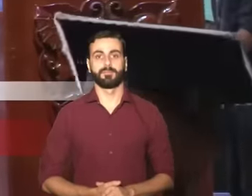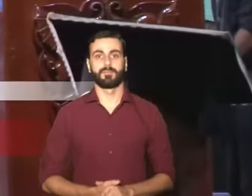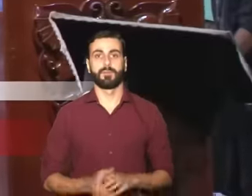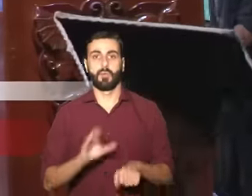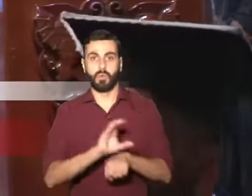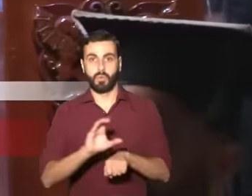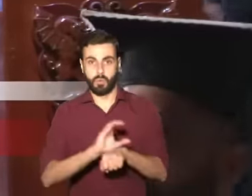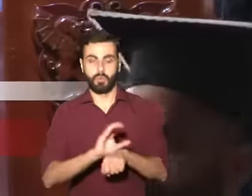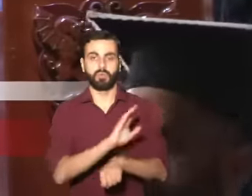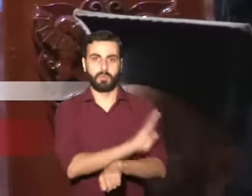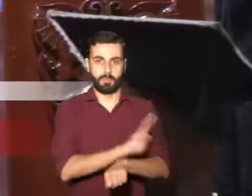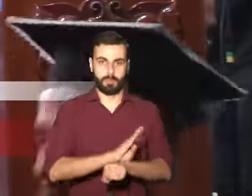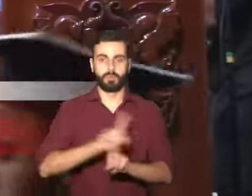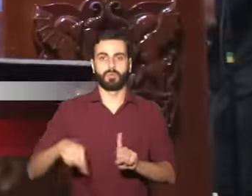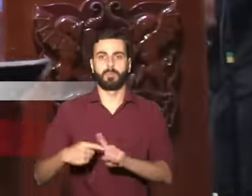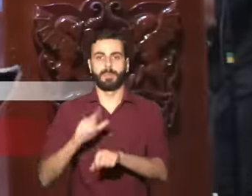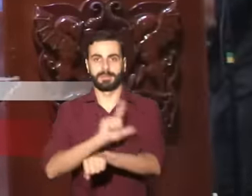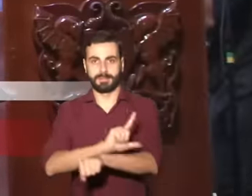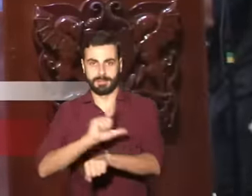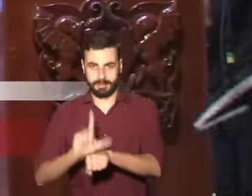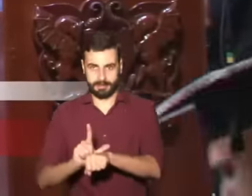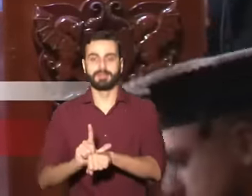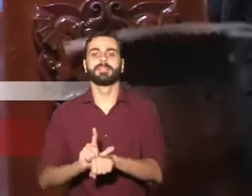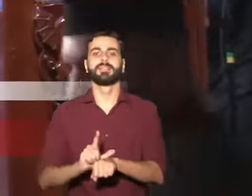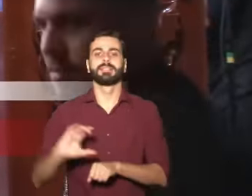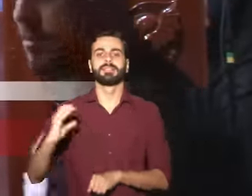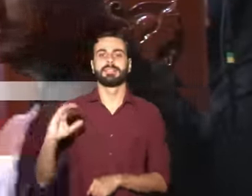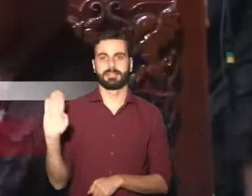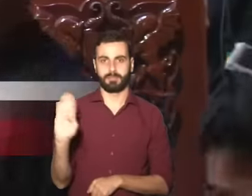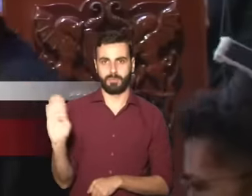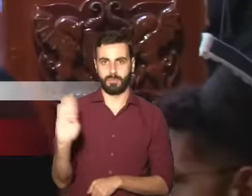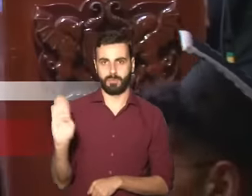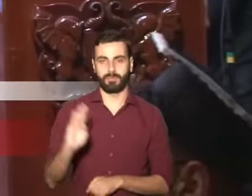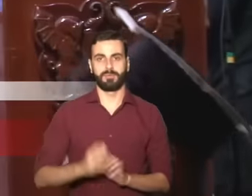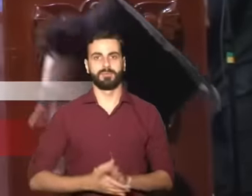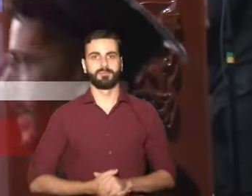Bacharelas e licenciadas em Ciências Biológicas.